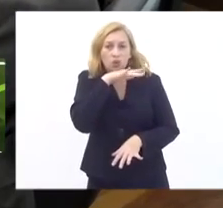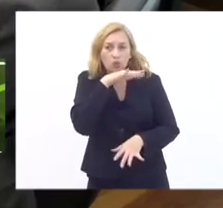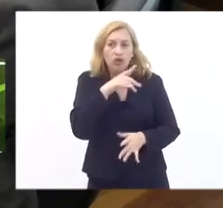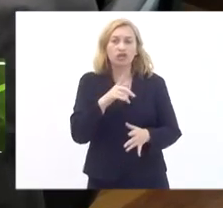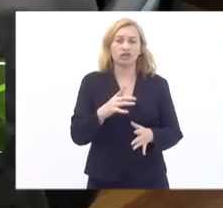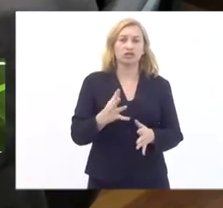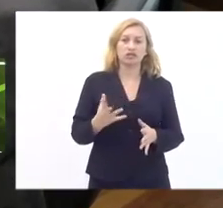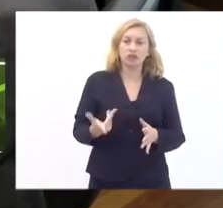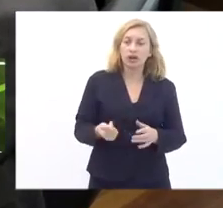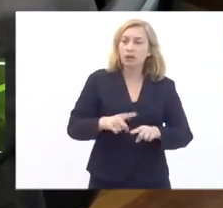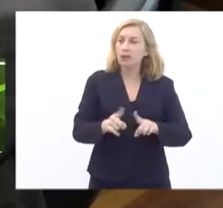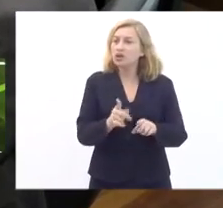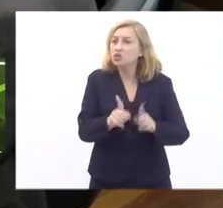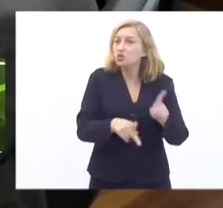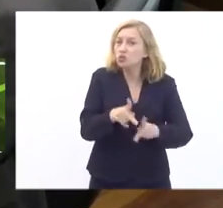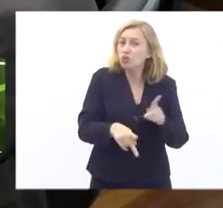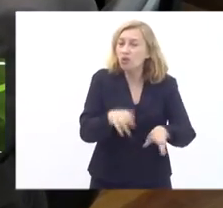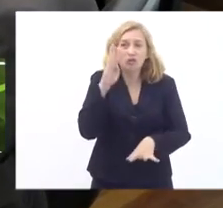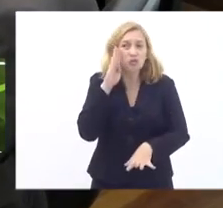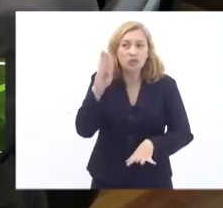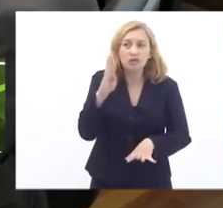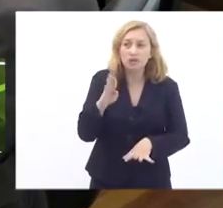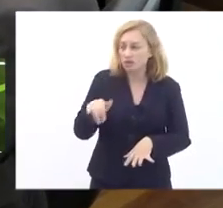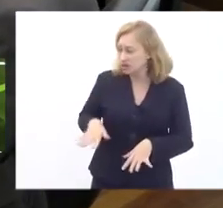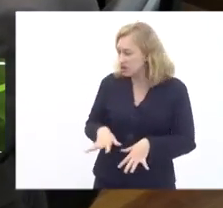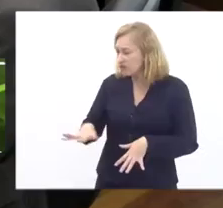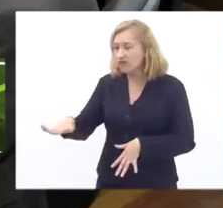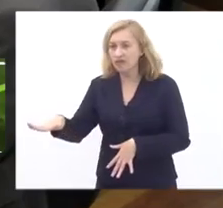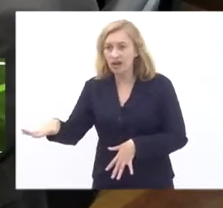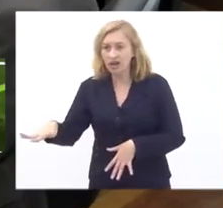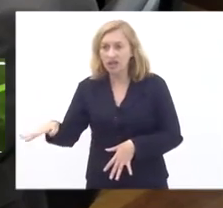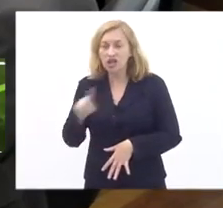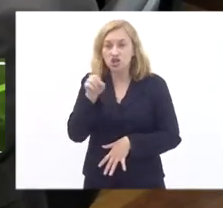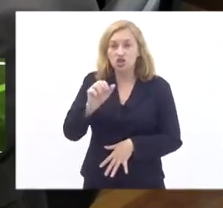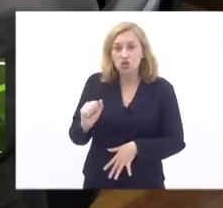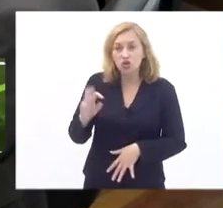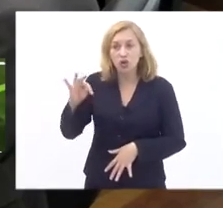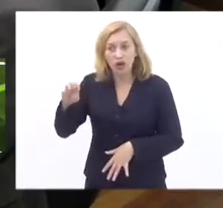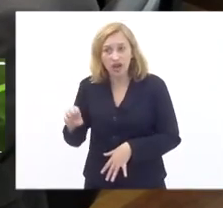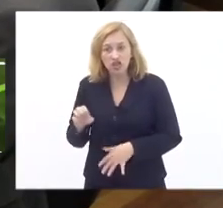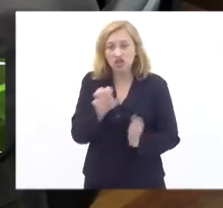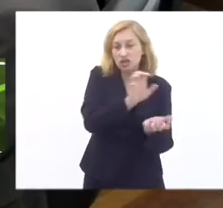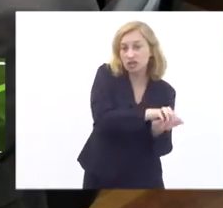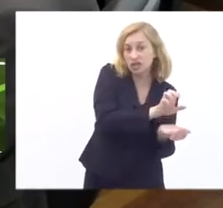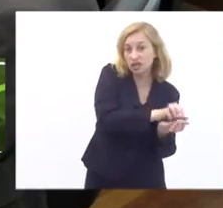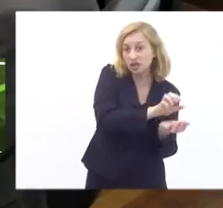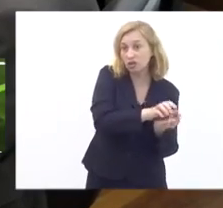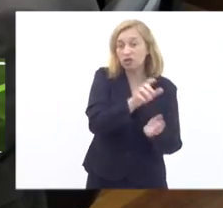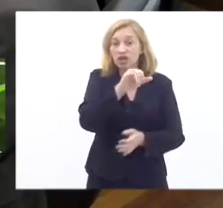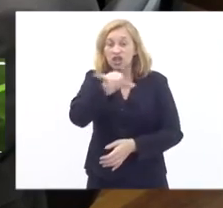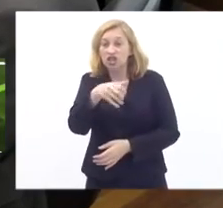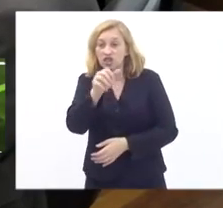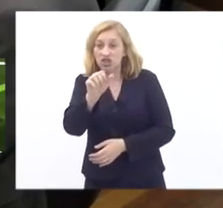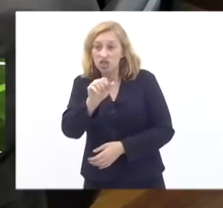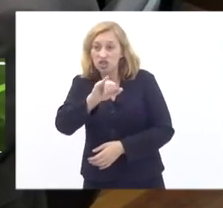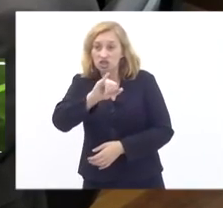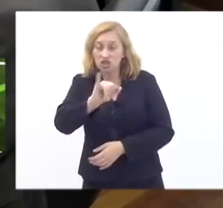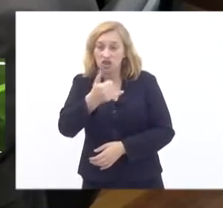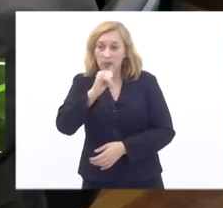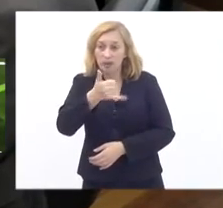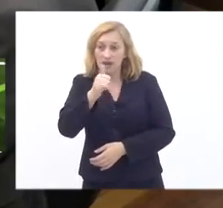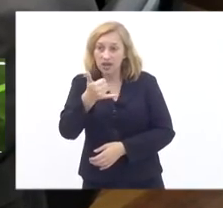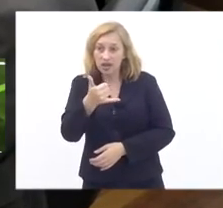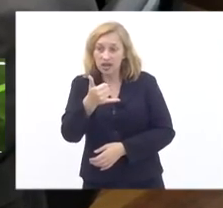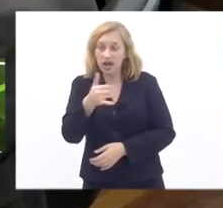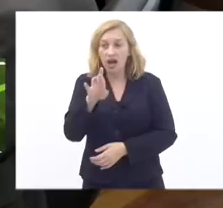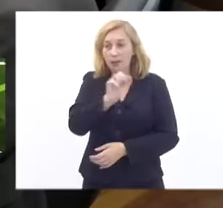prestado, mas a população, principalmente da periferia, da Zona Oeste, do Ramal Santa Cruz, Ramal Japeri, Saracuruna,